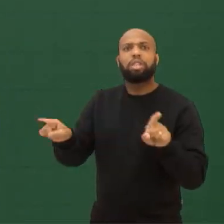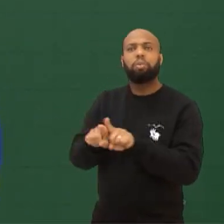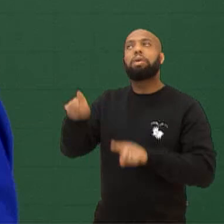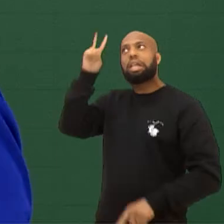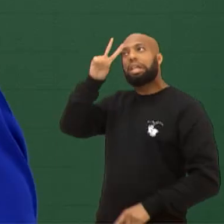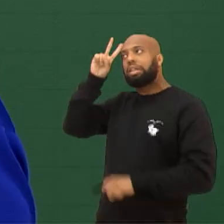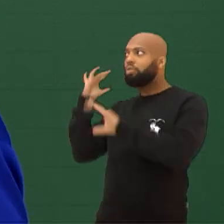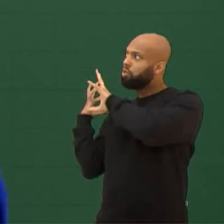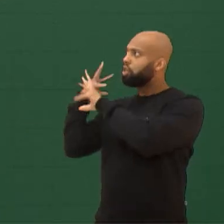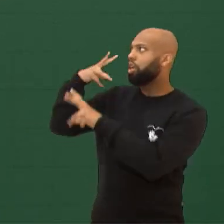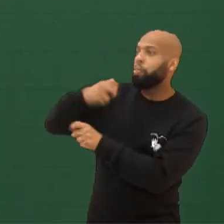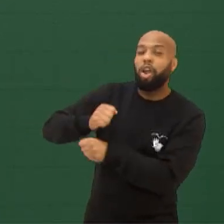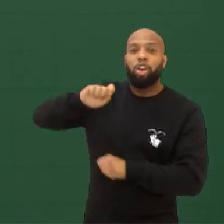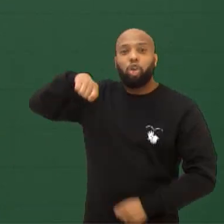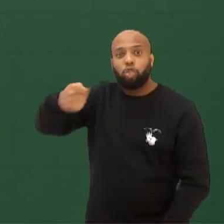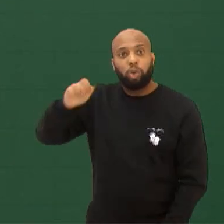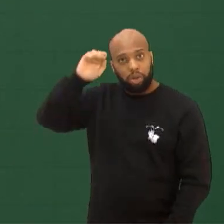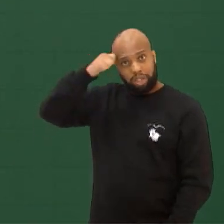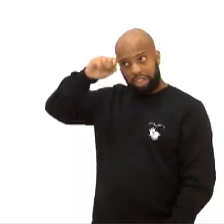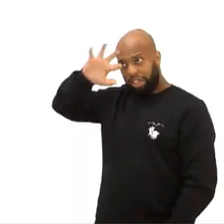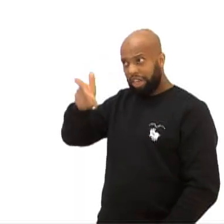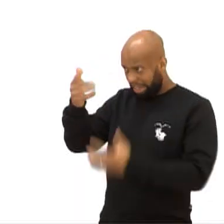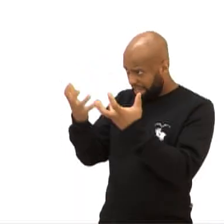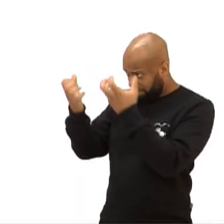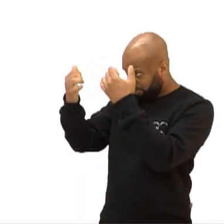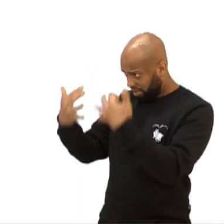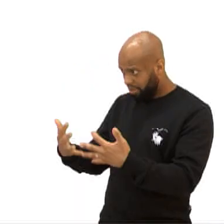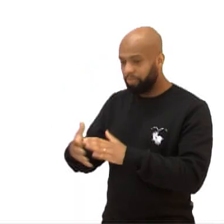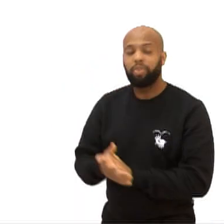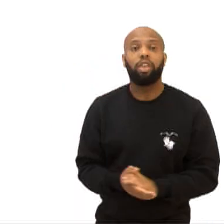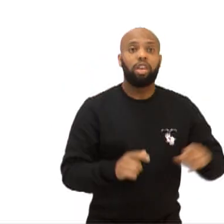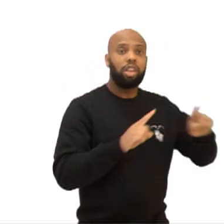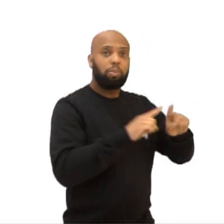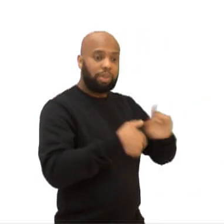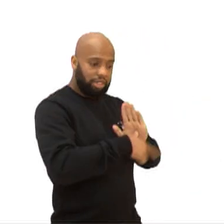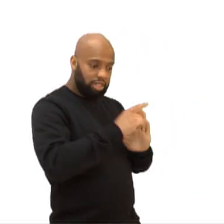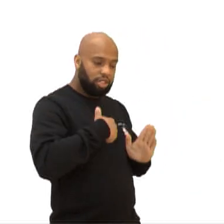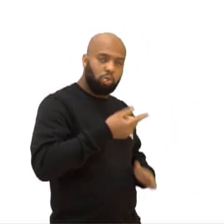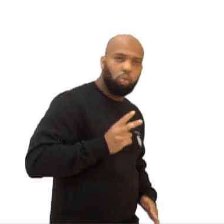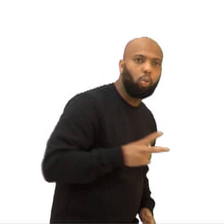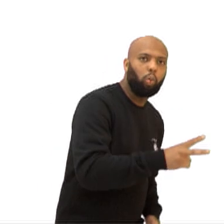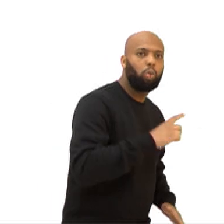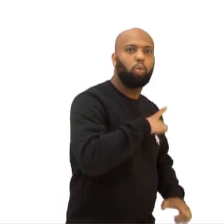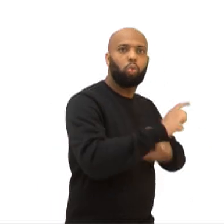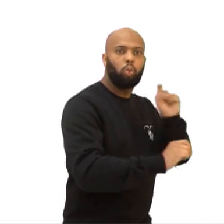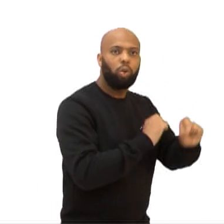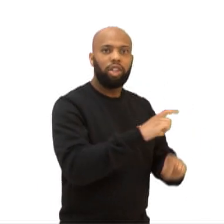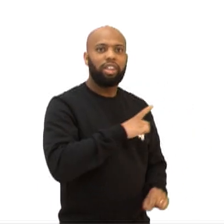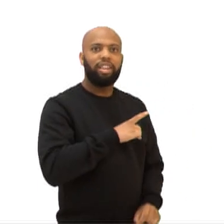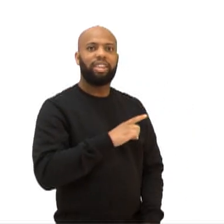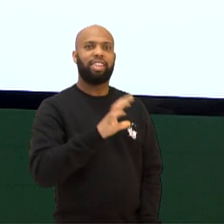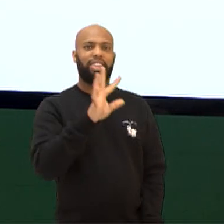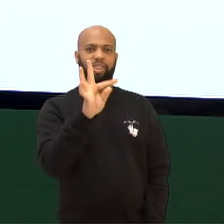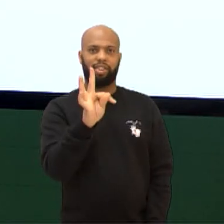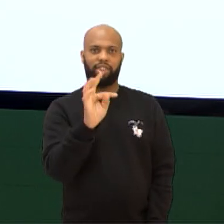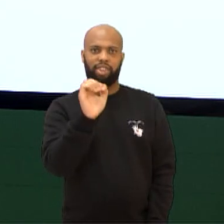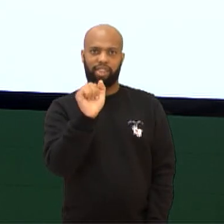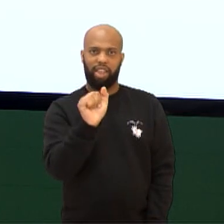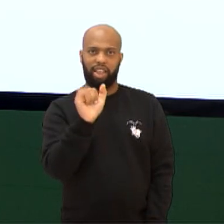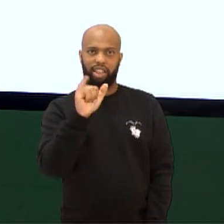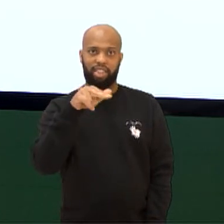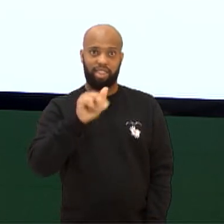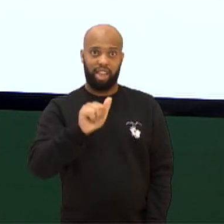resgatar do continente africano. Quer falar sobre isso, professor? Antes de eu dar continuidade aqui, tem aqui a Tainara